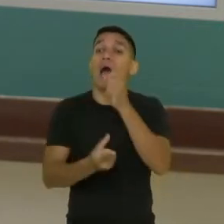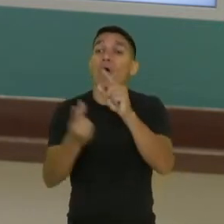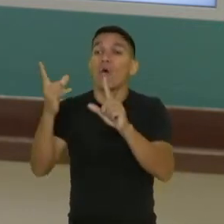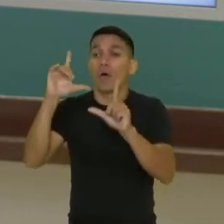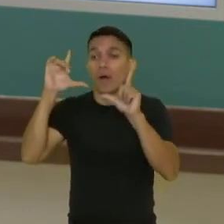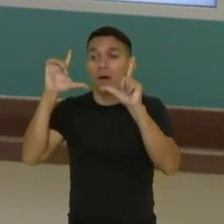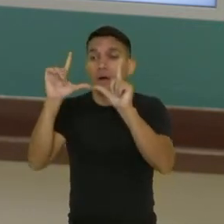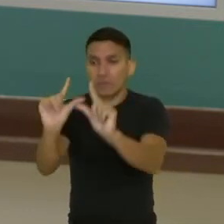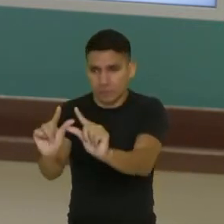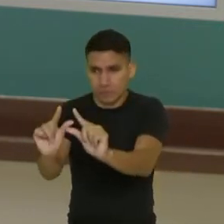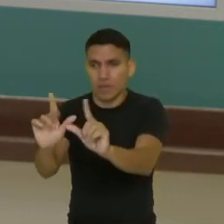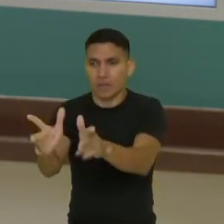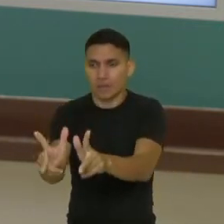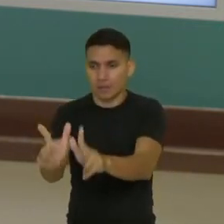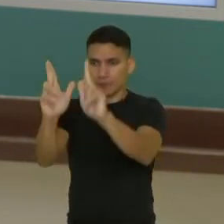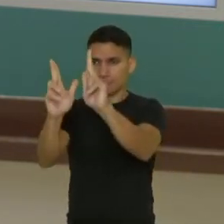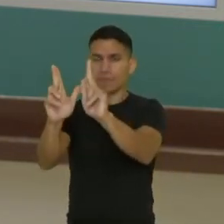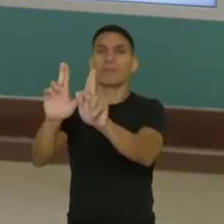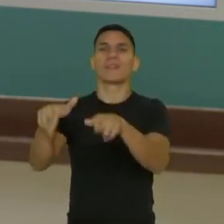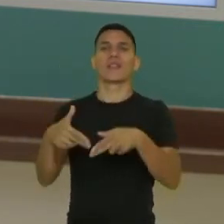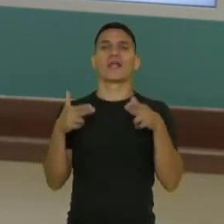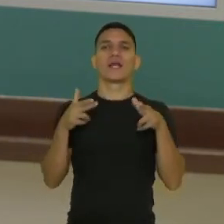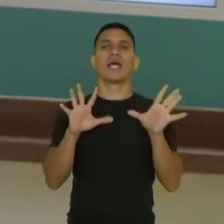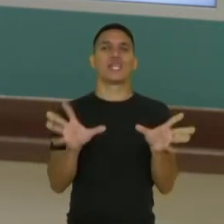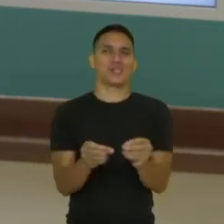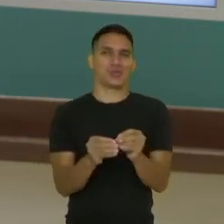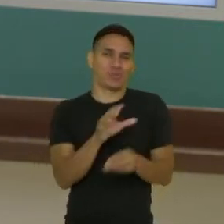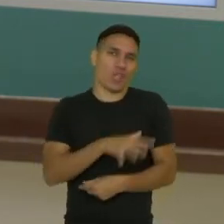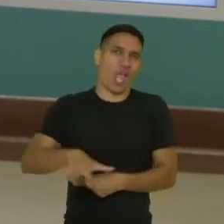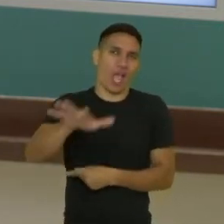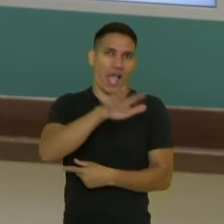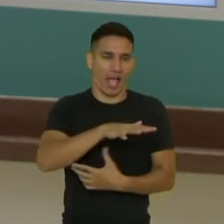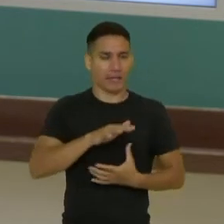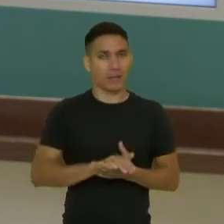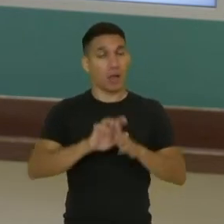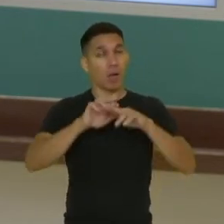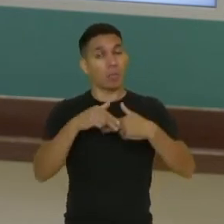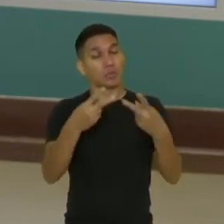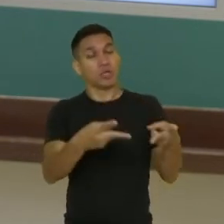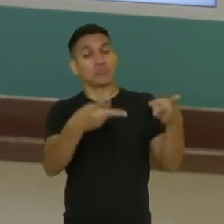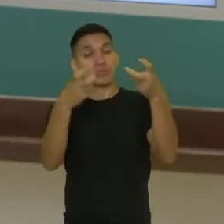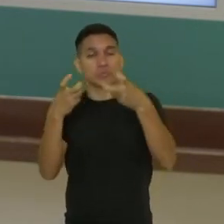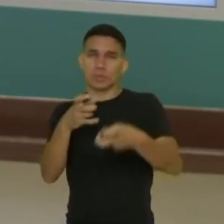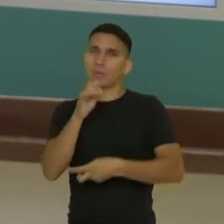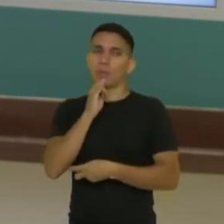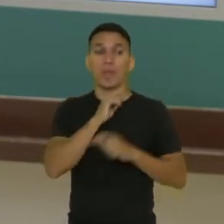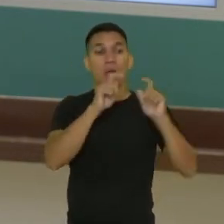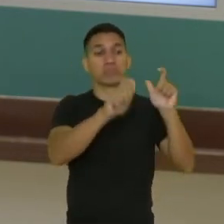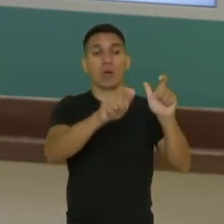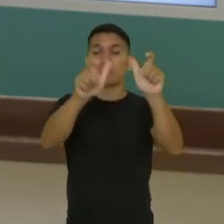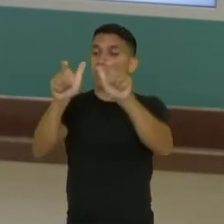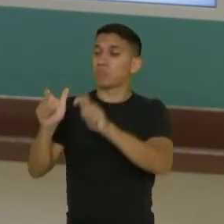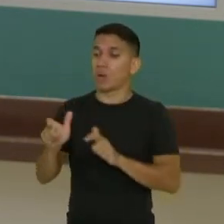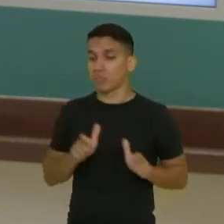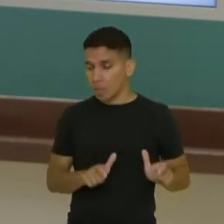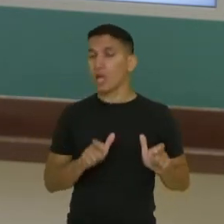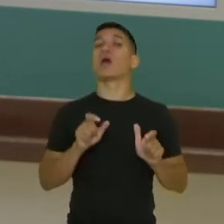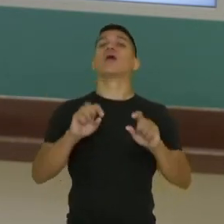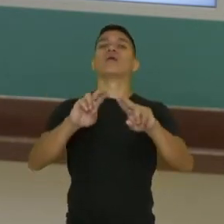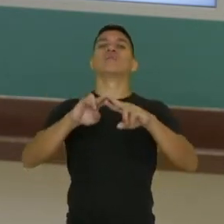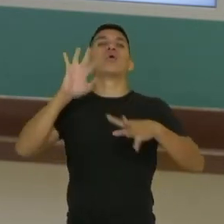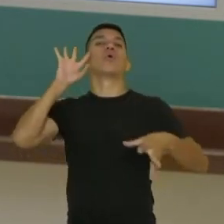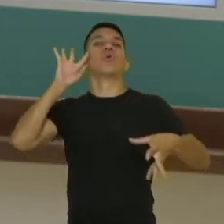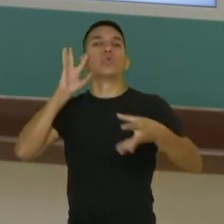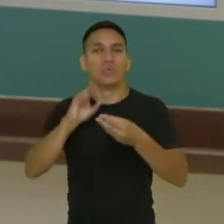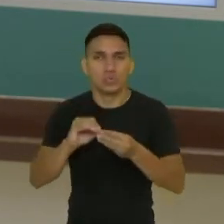uma conclusão geral. De alguns eventos ali, foi observado em tal, e tal, e tal, e tal lugar, a gente conclui